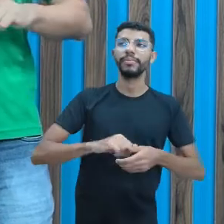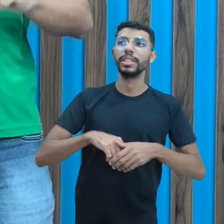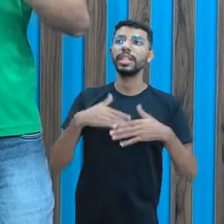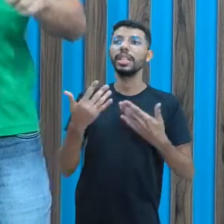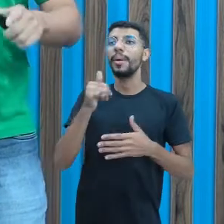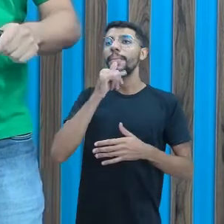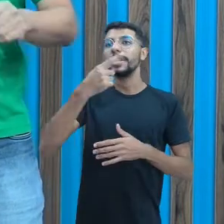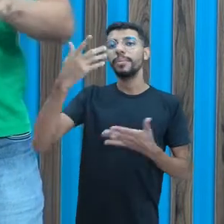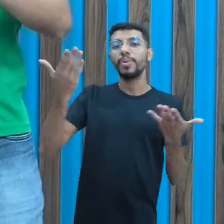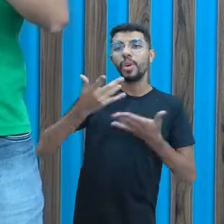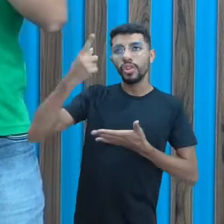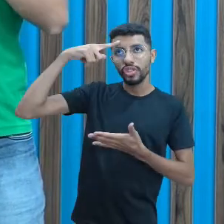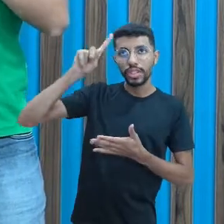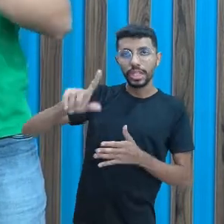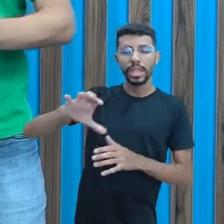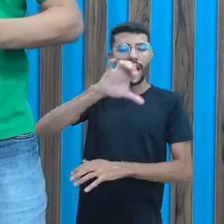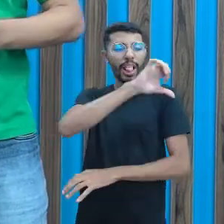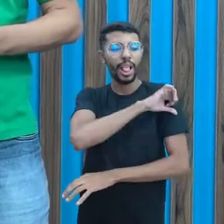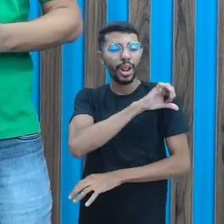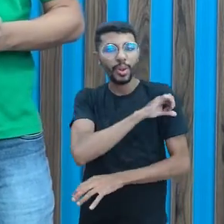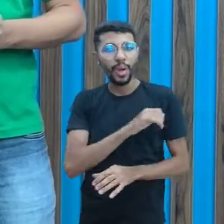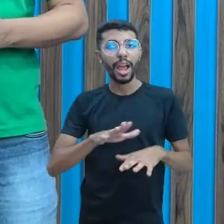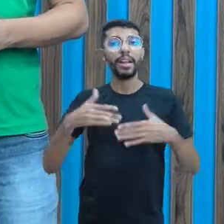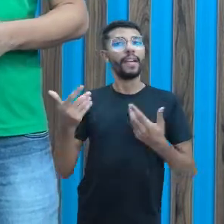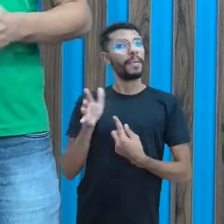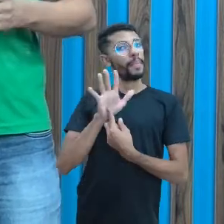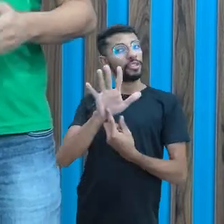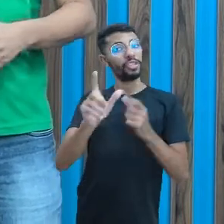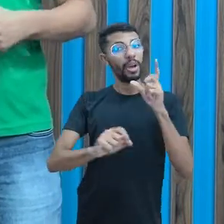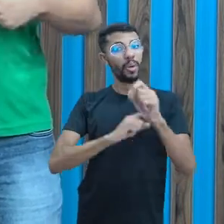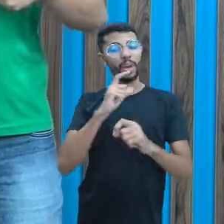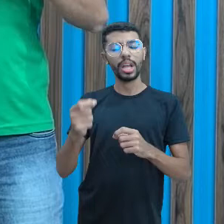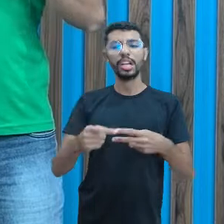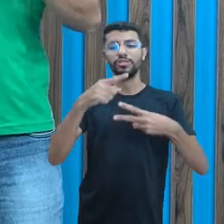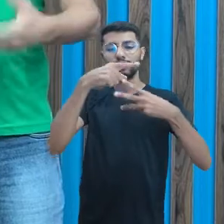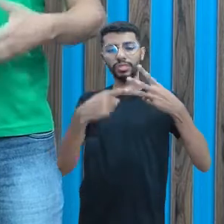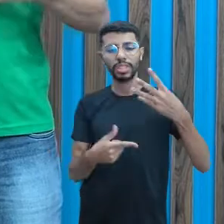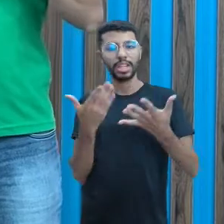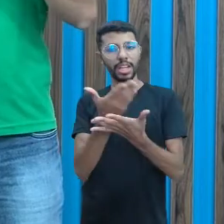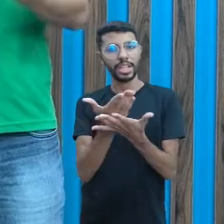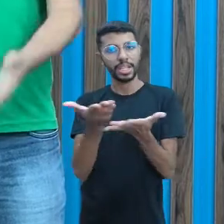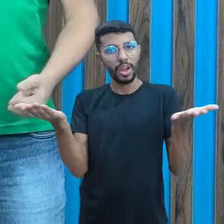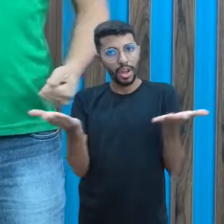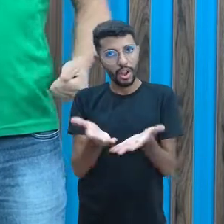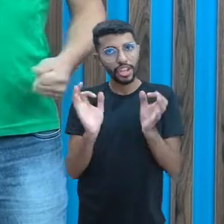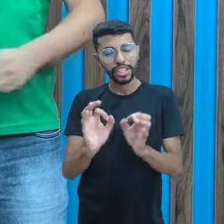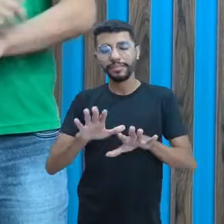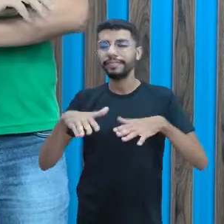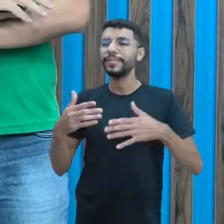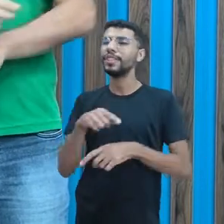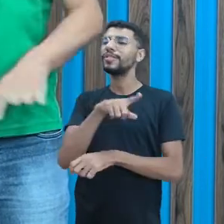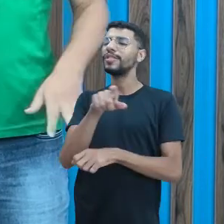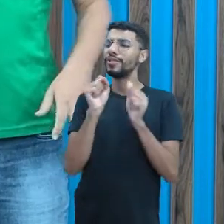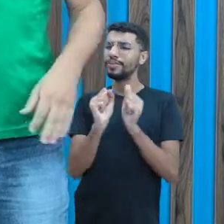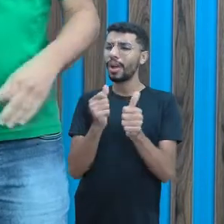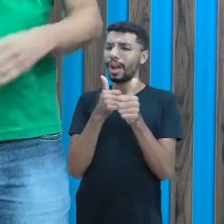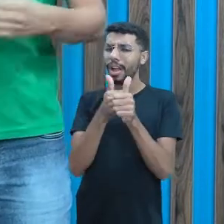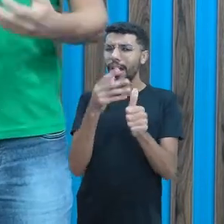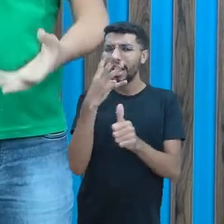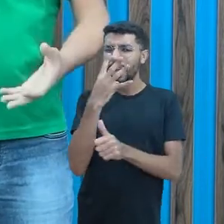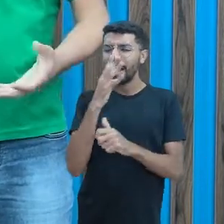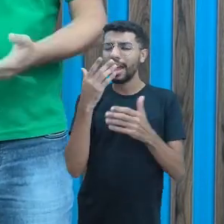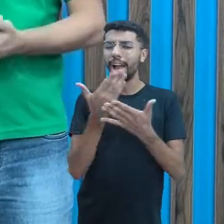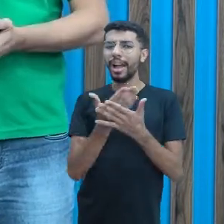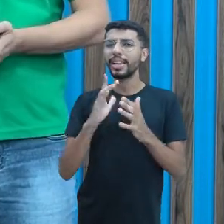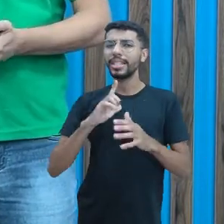no dia de hoje, do 9º ano, e aparecem as 3 aulas de hoje. Então, é isso, gente. Vocês podem, sim, acompanhar as aulas. Temos várias alternativas, é